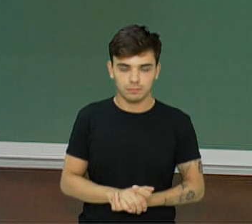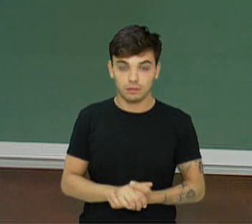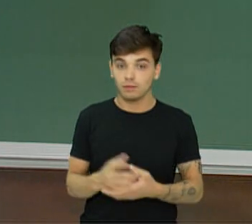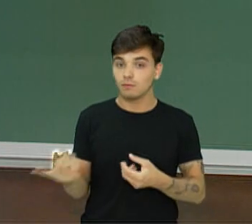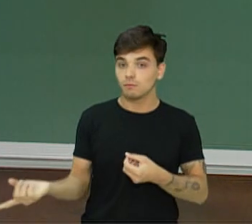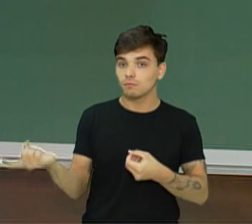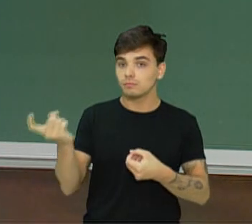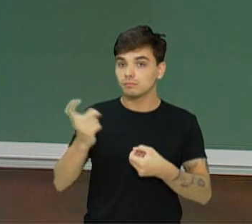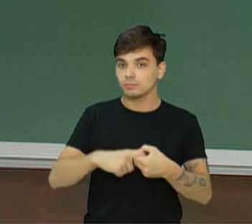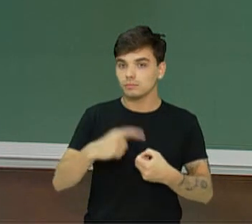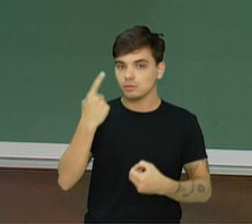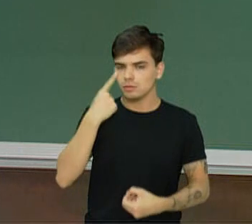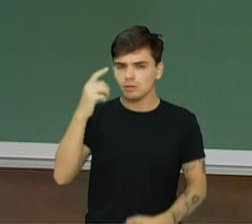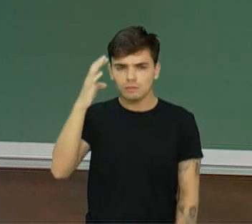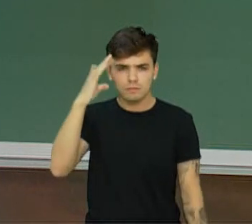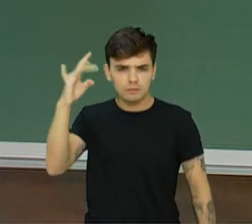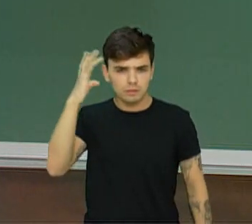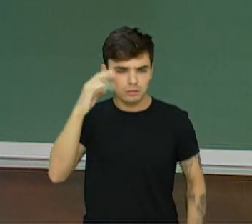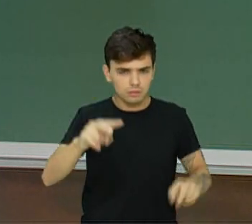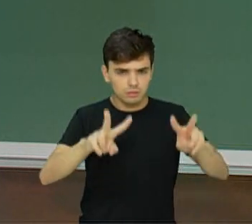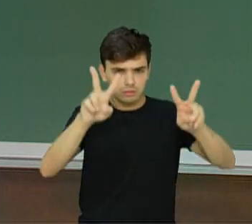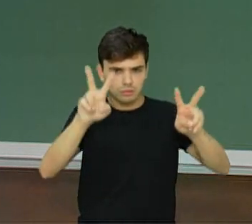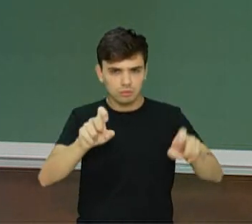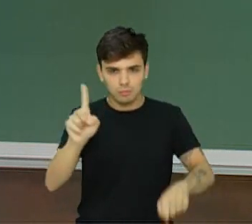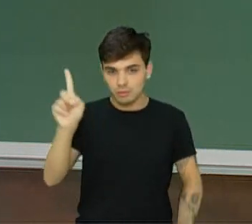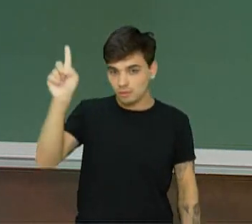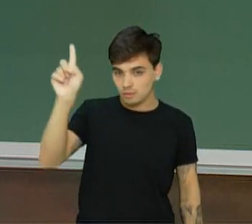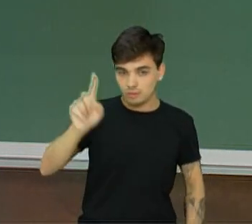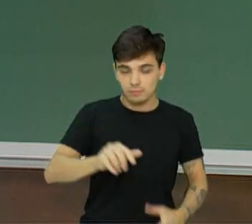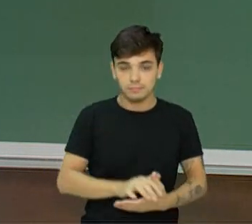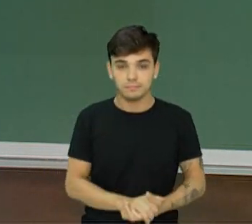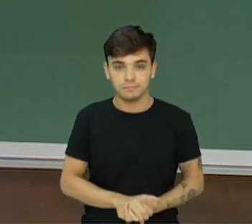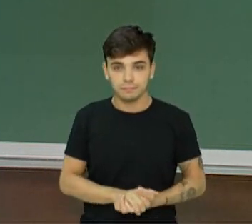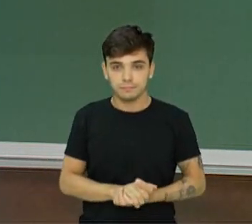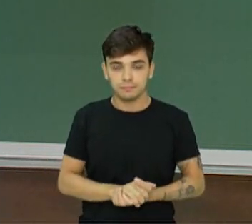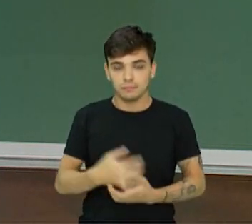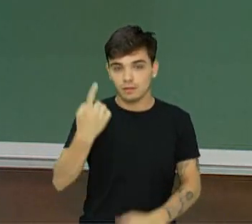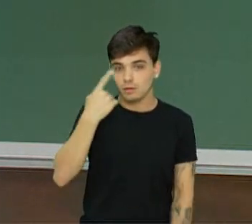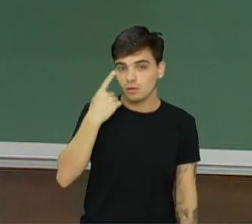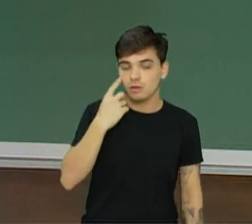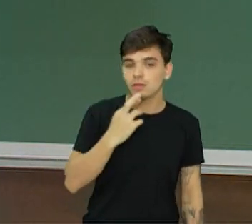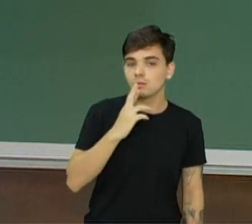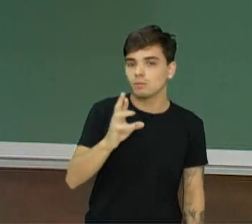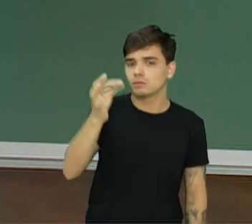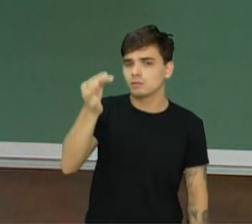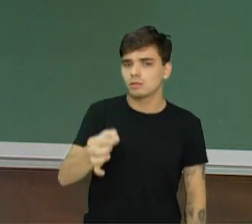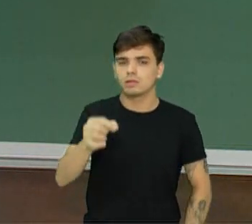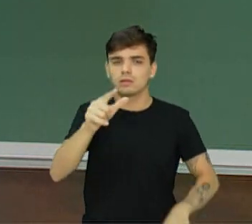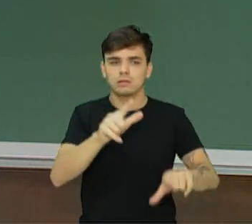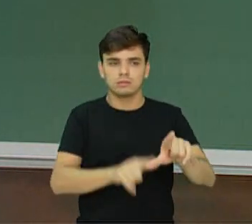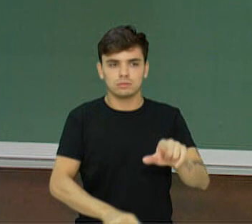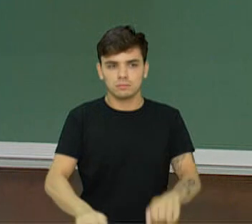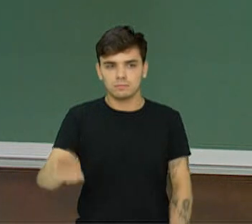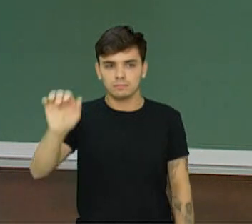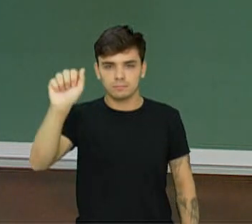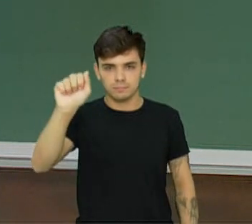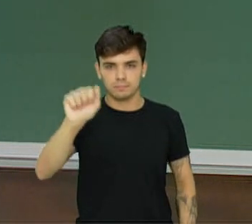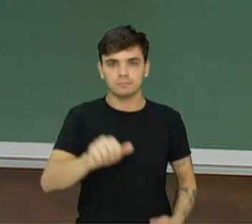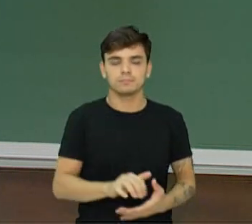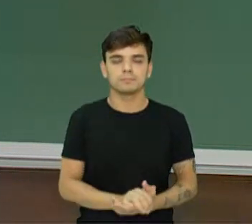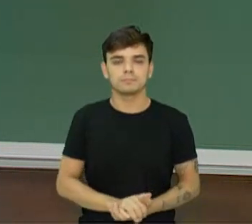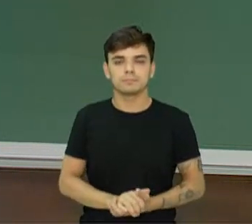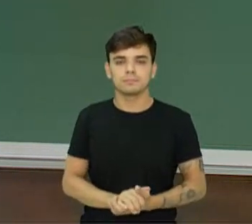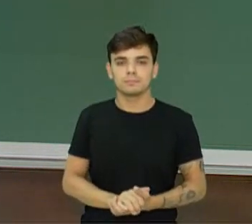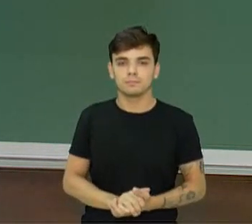Estamos de volta, refletiram sobre esse quiz aqui? Vejam, a resposta correta é a alternativa